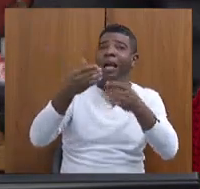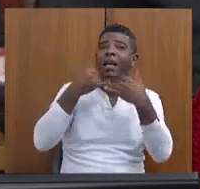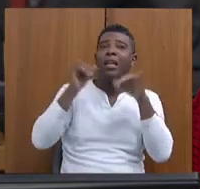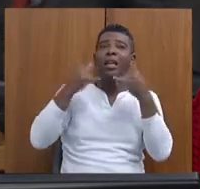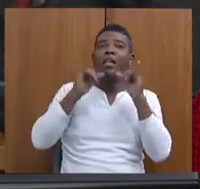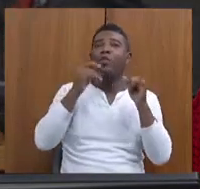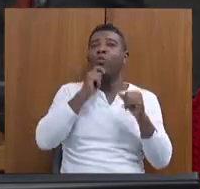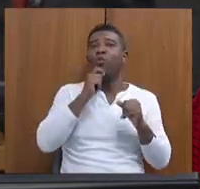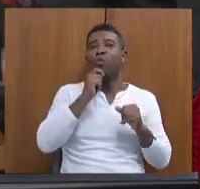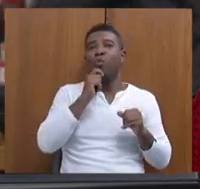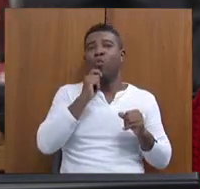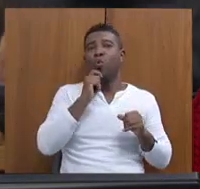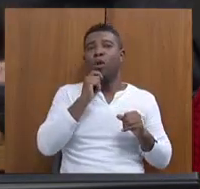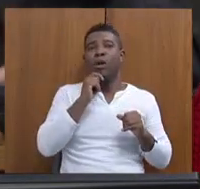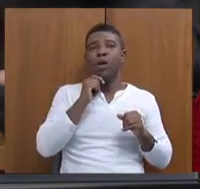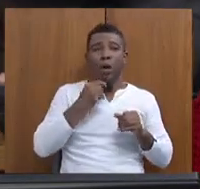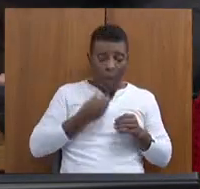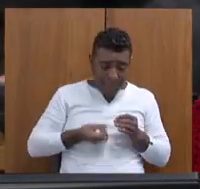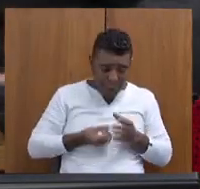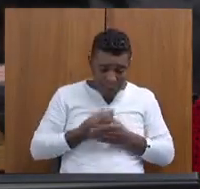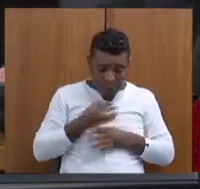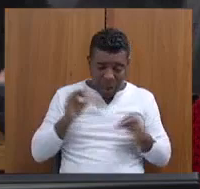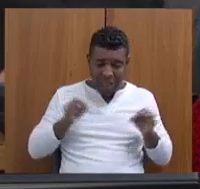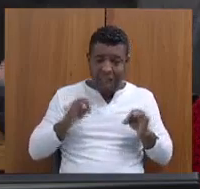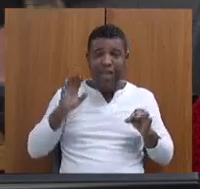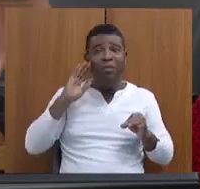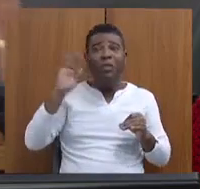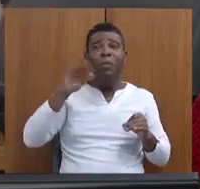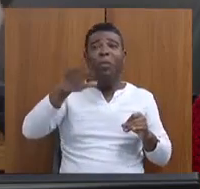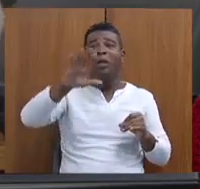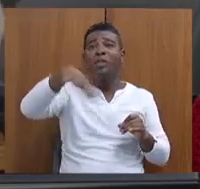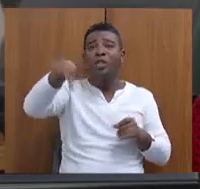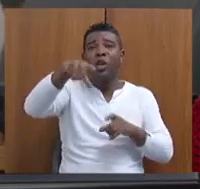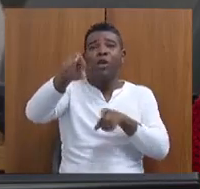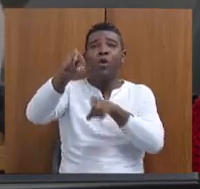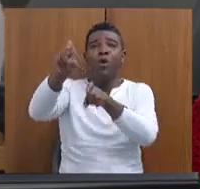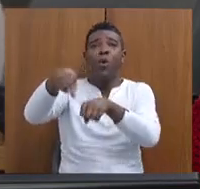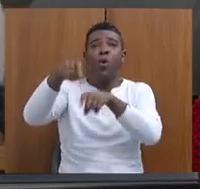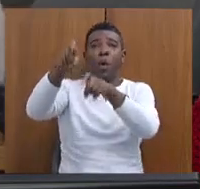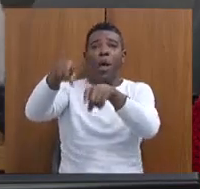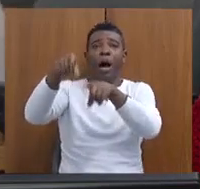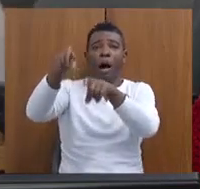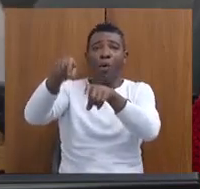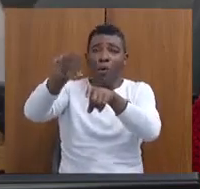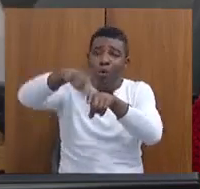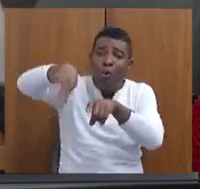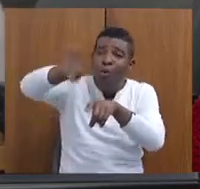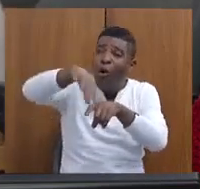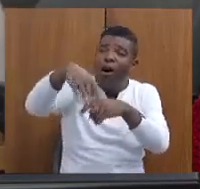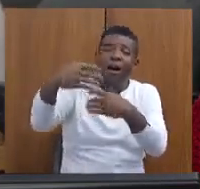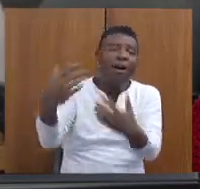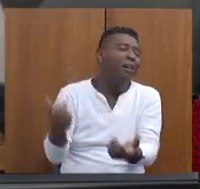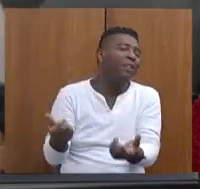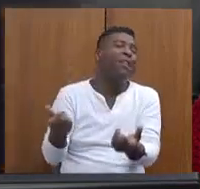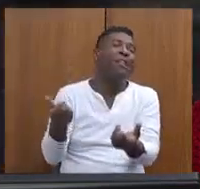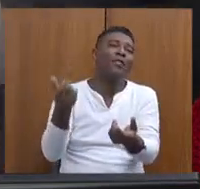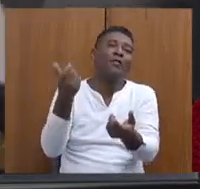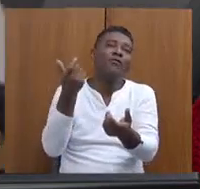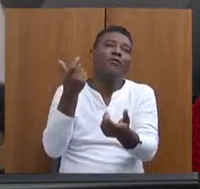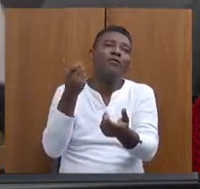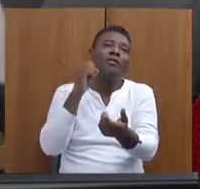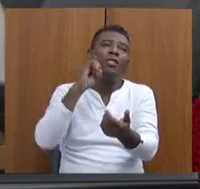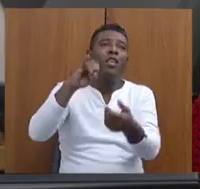produz nada se não tivermos energia inclusive no meio Rural hoje é Nossa o pequeno médio grande produtor rural